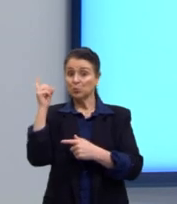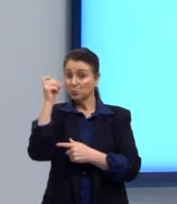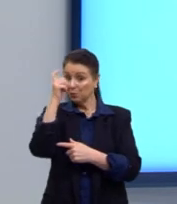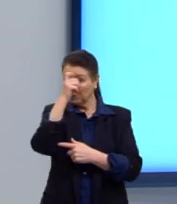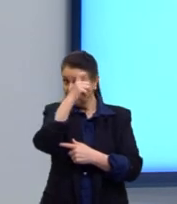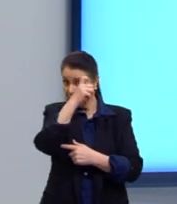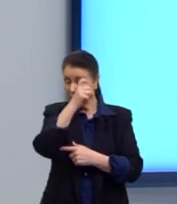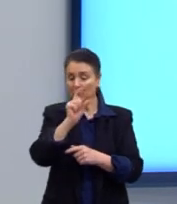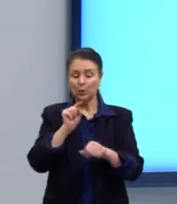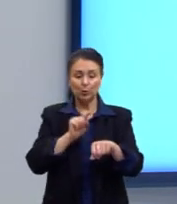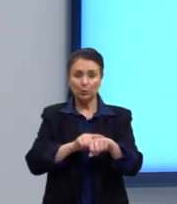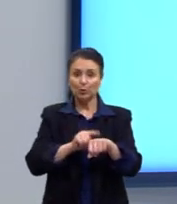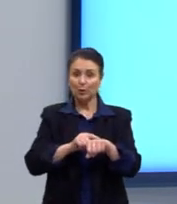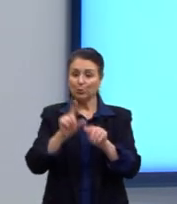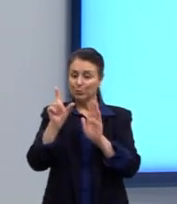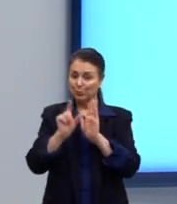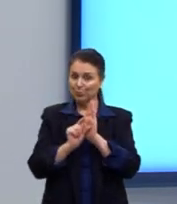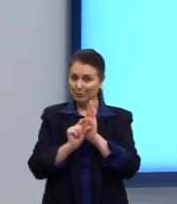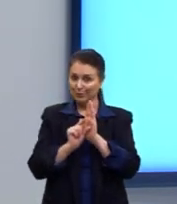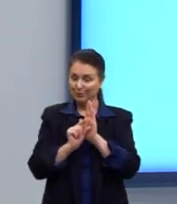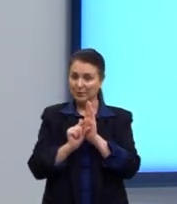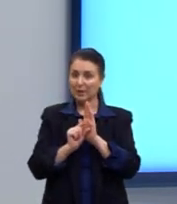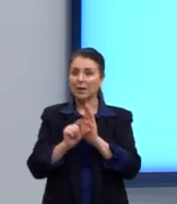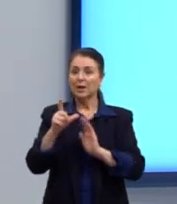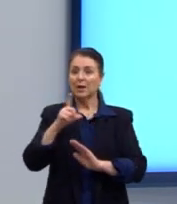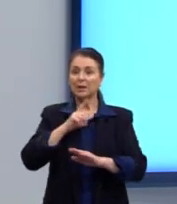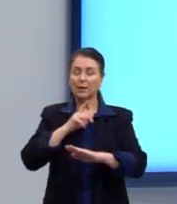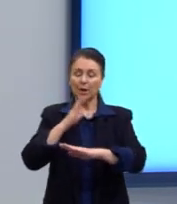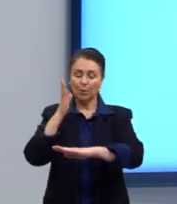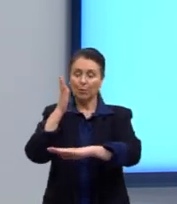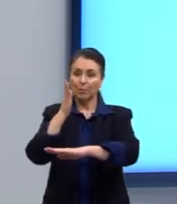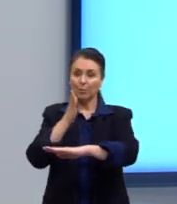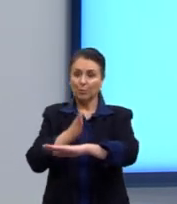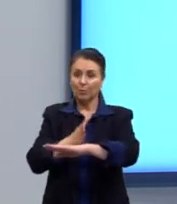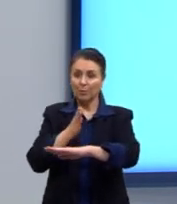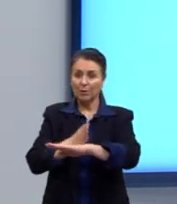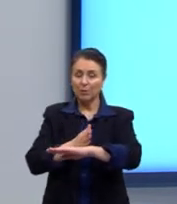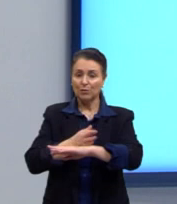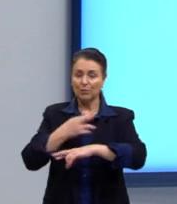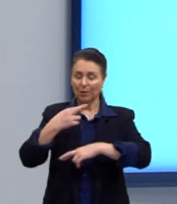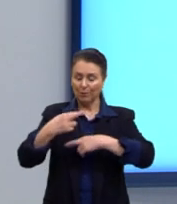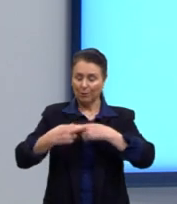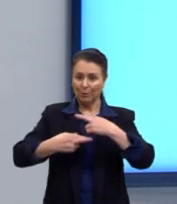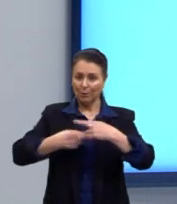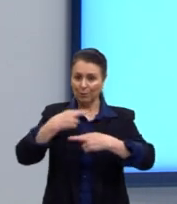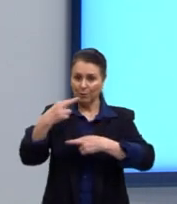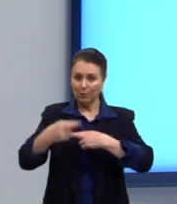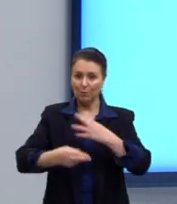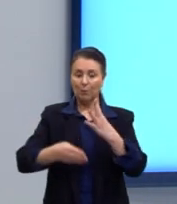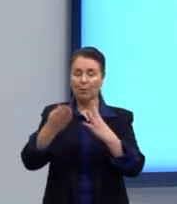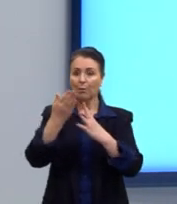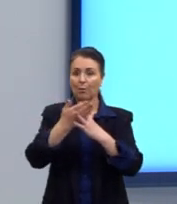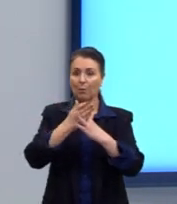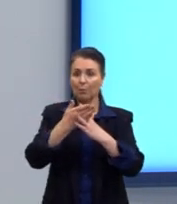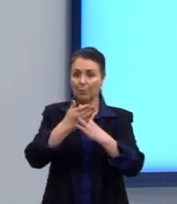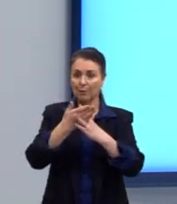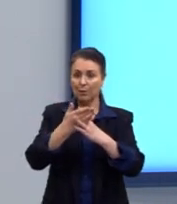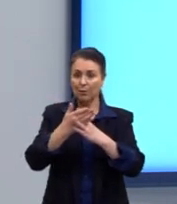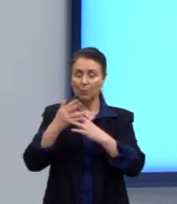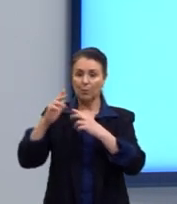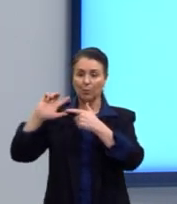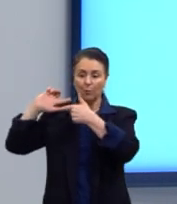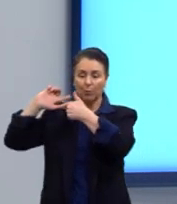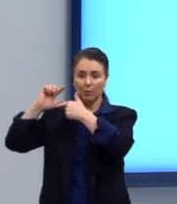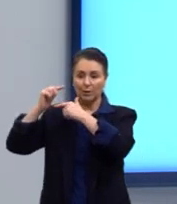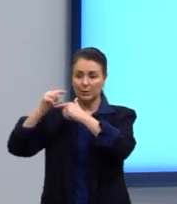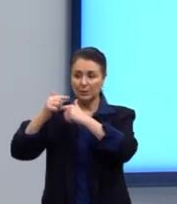tempo é pequeno mas você tem aí o medieval A Renascença o barroco o